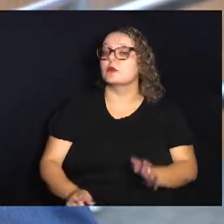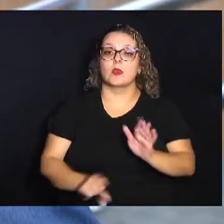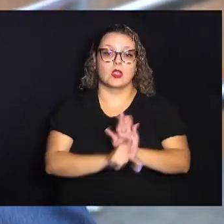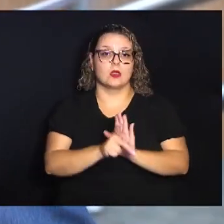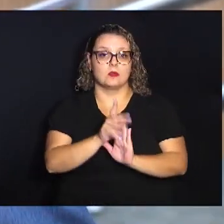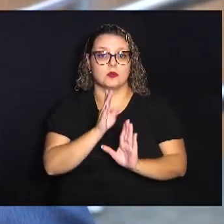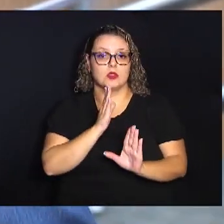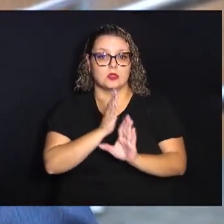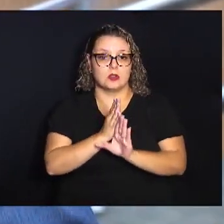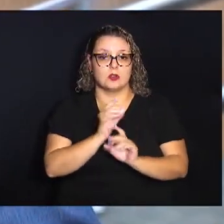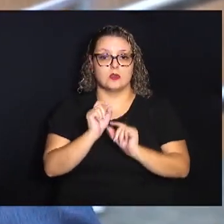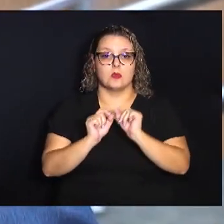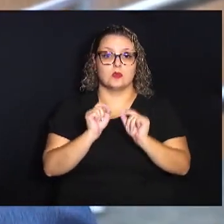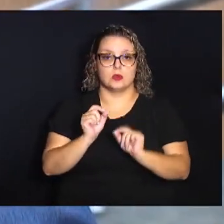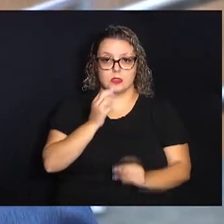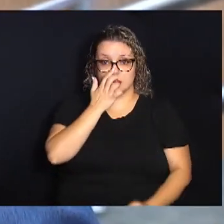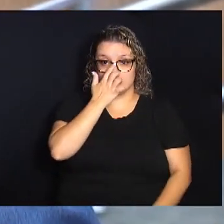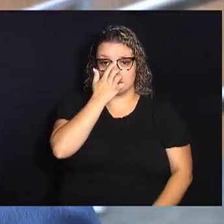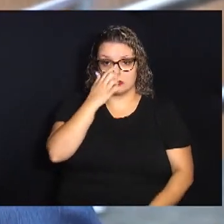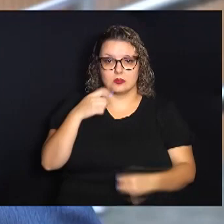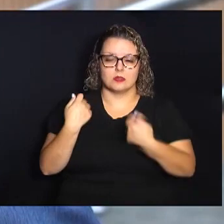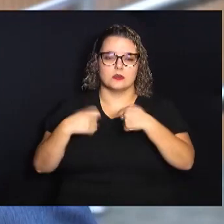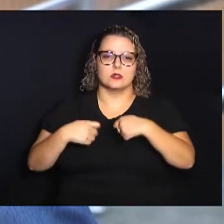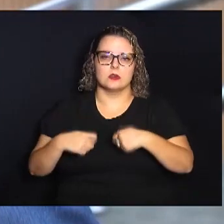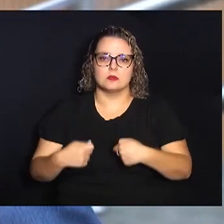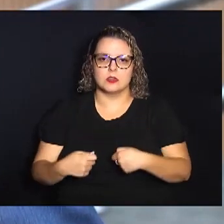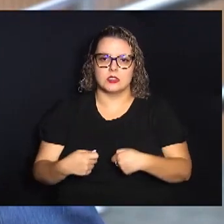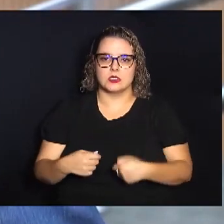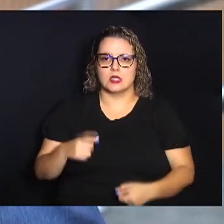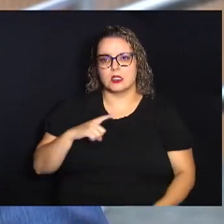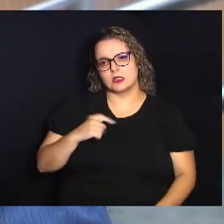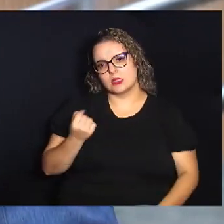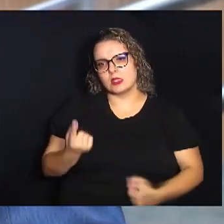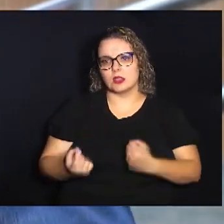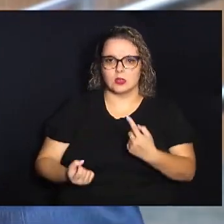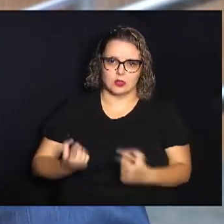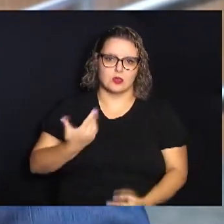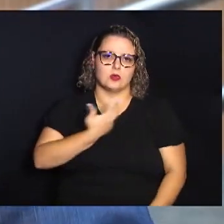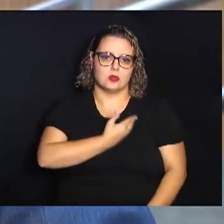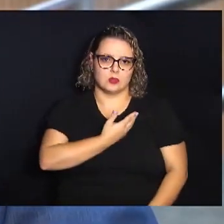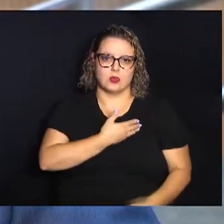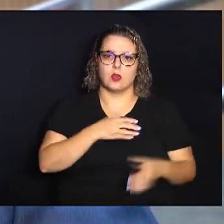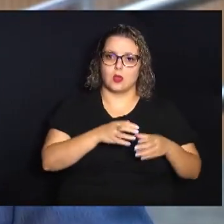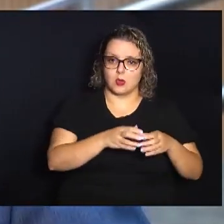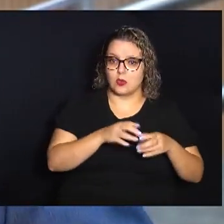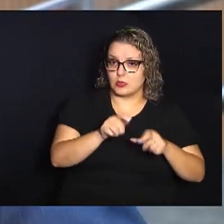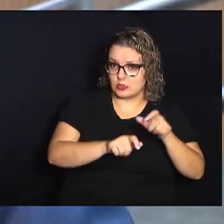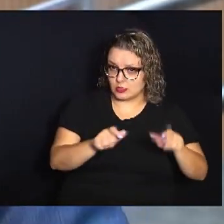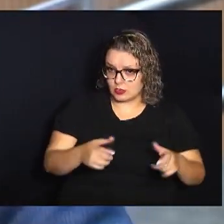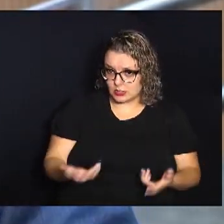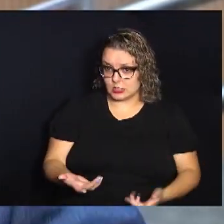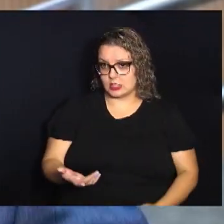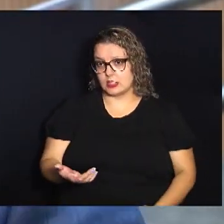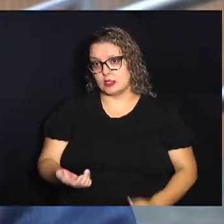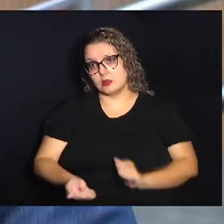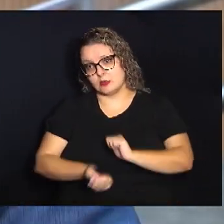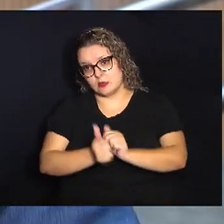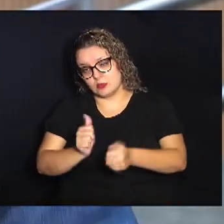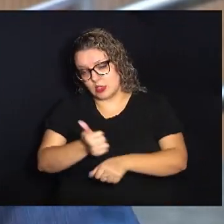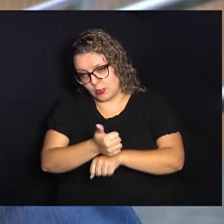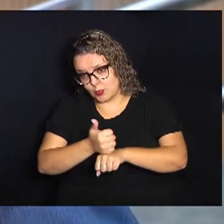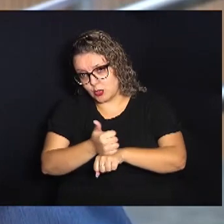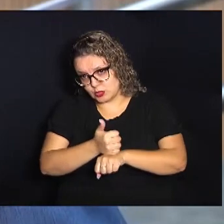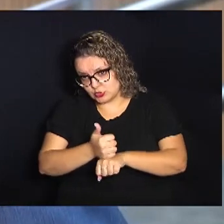realmente da necessidade. Eu tenho alguns amigos, convivo com pessoas que são atletas,